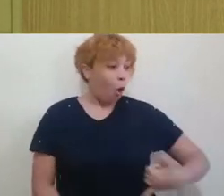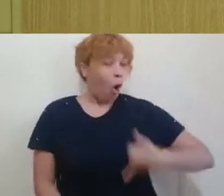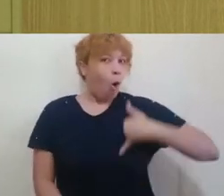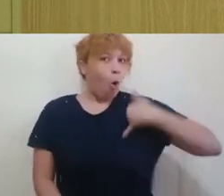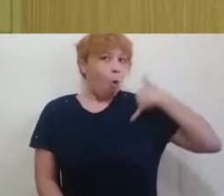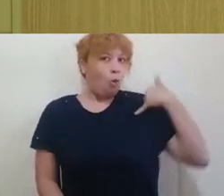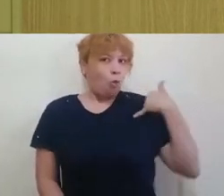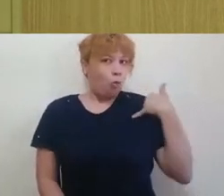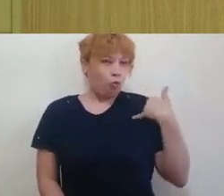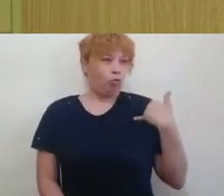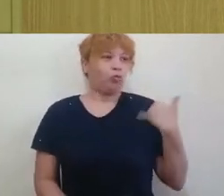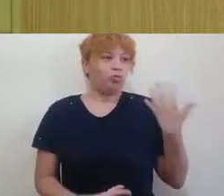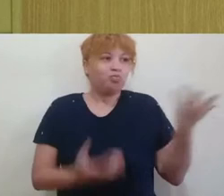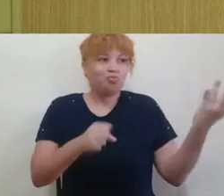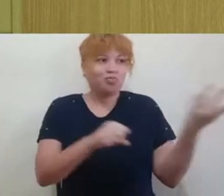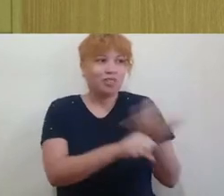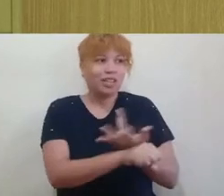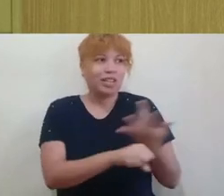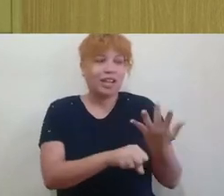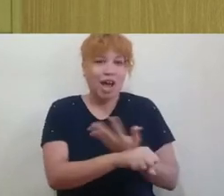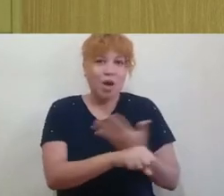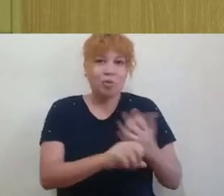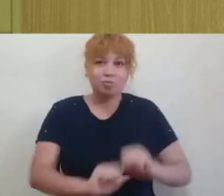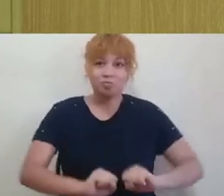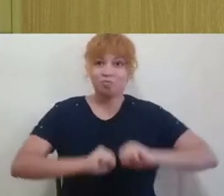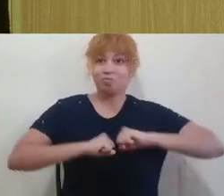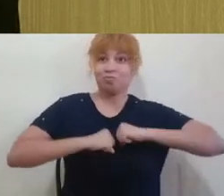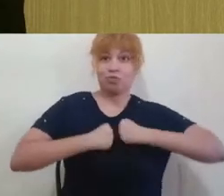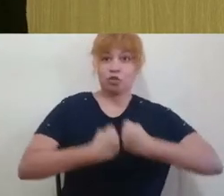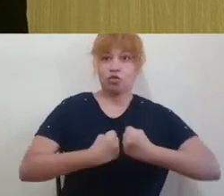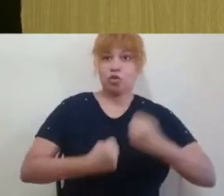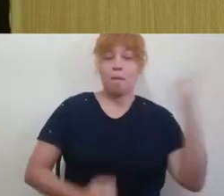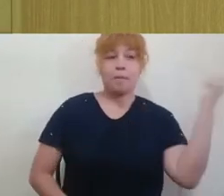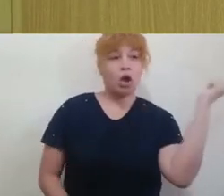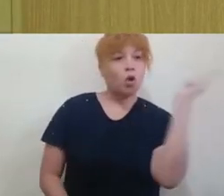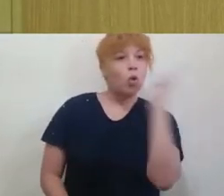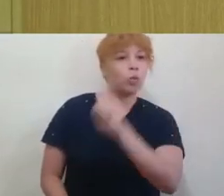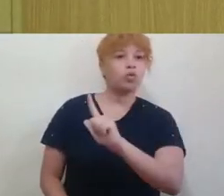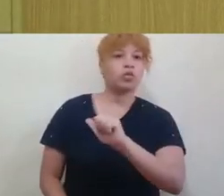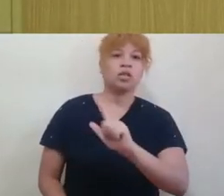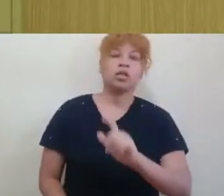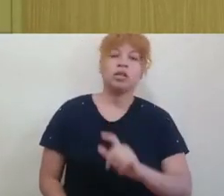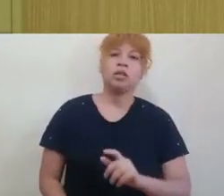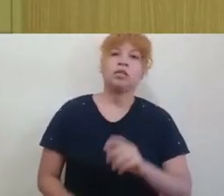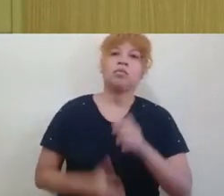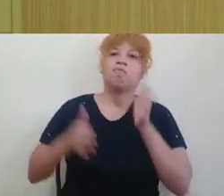diploma que conseguiram até esse momento. Parabéns a todos. Boa tarde.